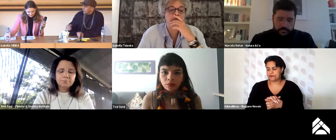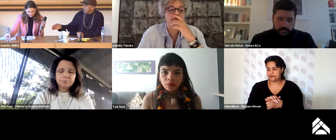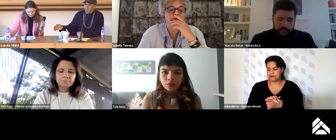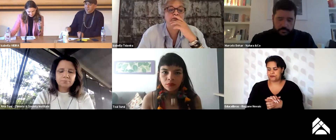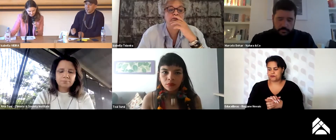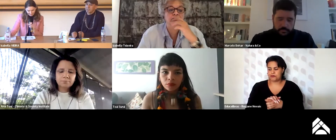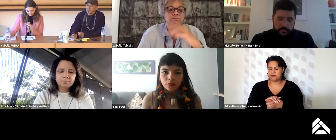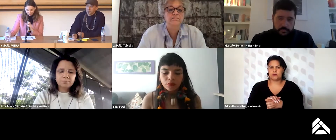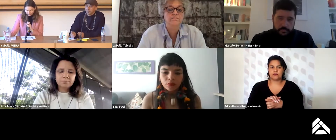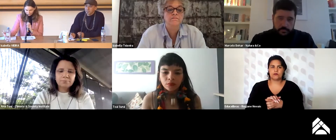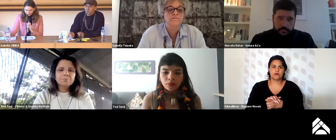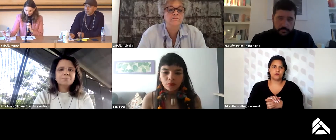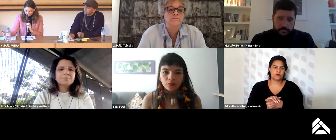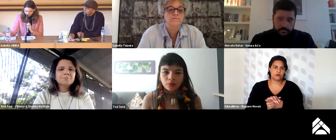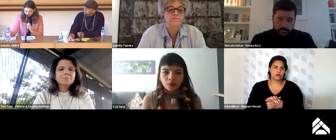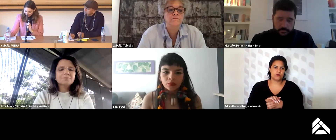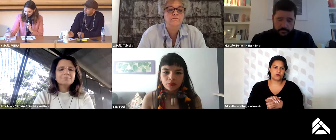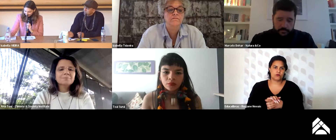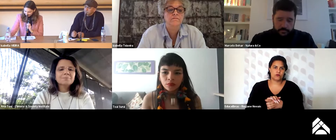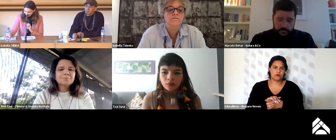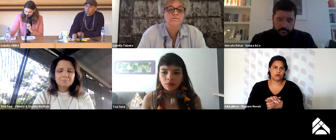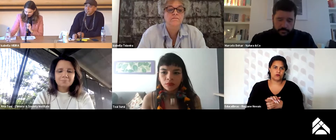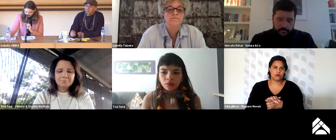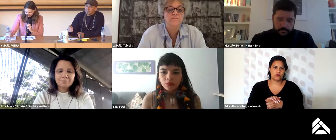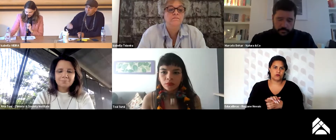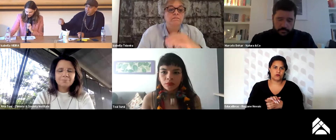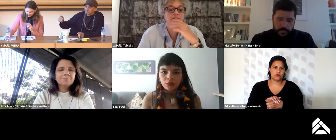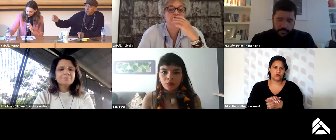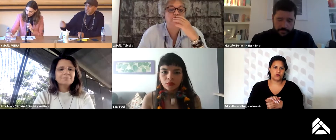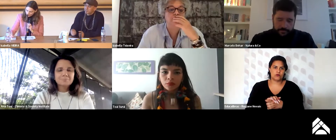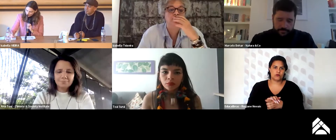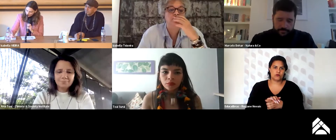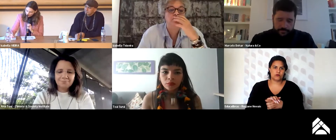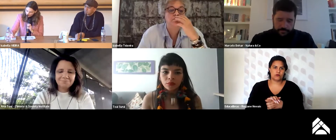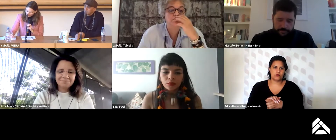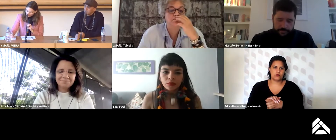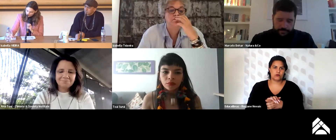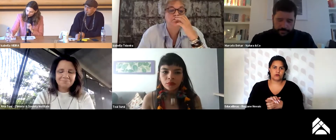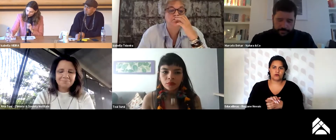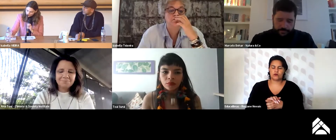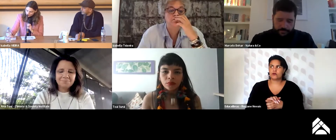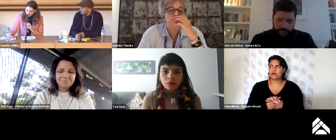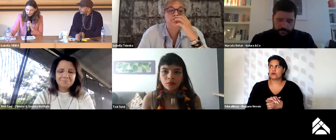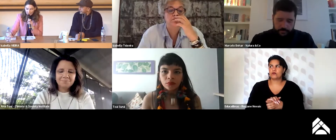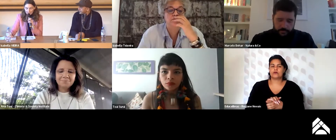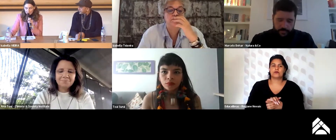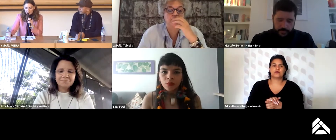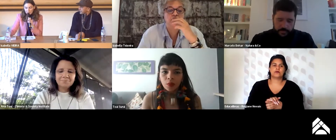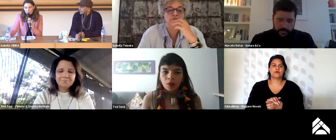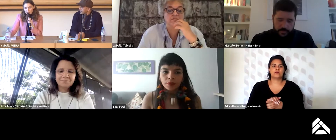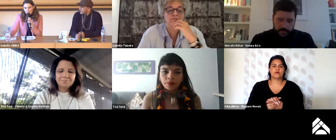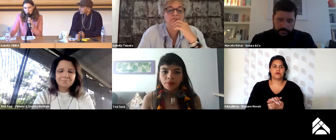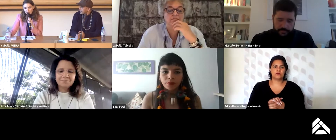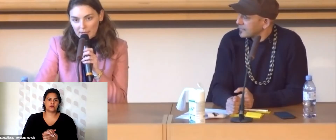C'est à peu près ça résumé. Et je pense que ça sera très intéressant aussi de sa part de nous dire ce qu'elle attend de la prochaine gouvernance au Brésil. E